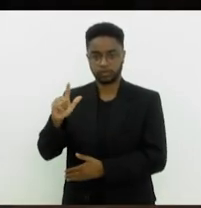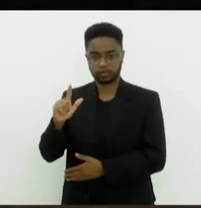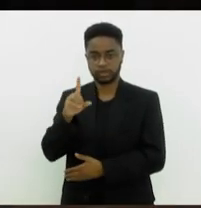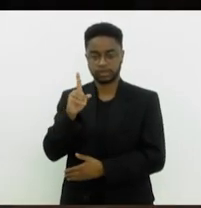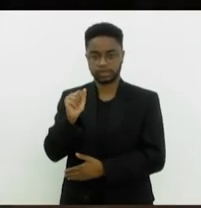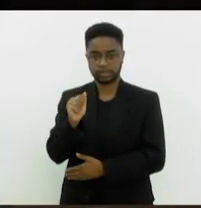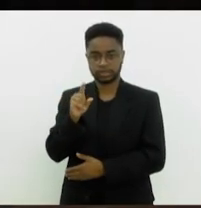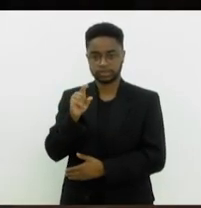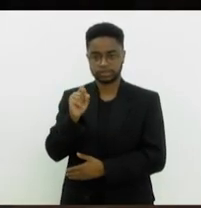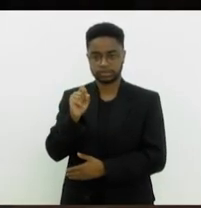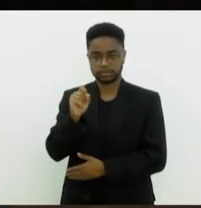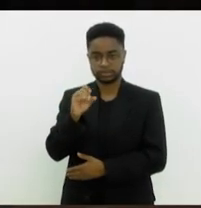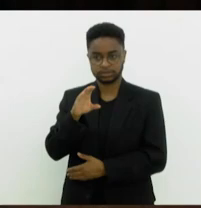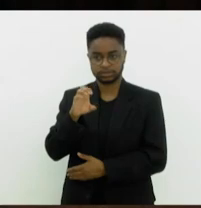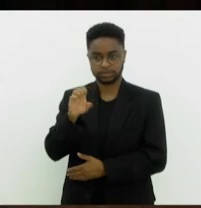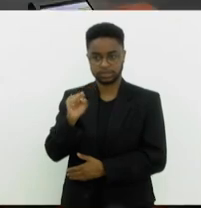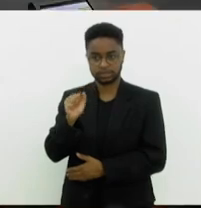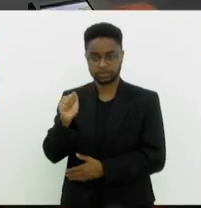Valdo Seada.